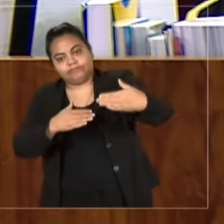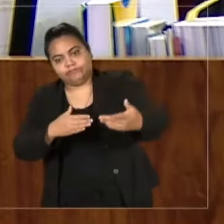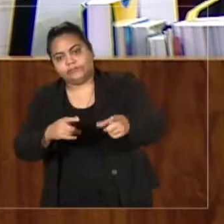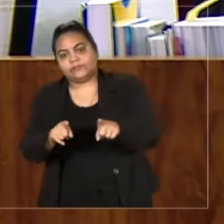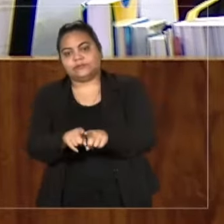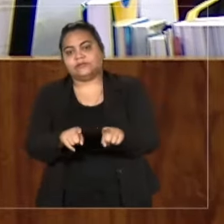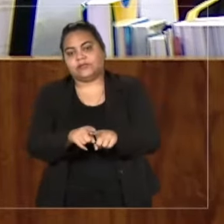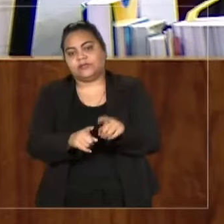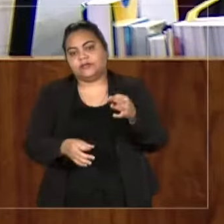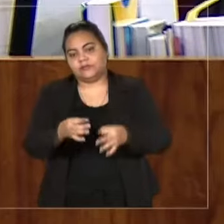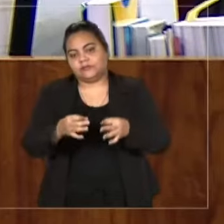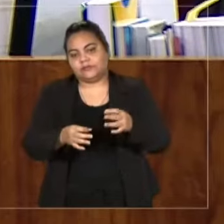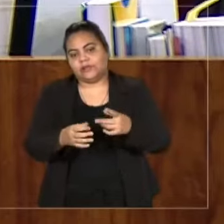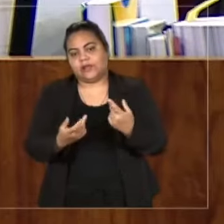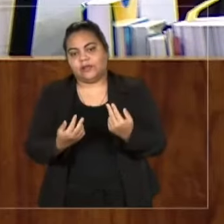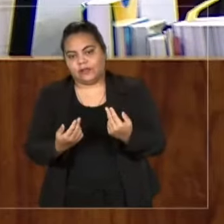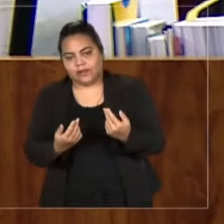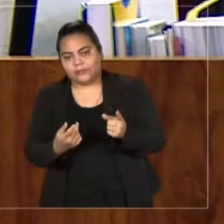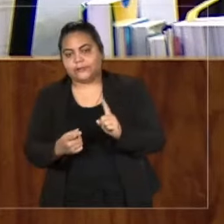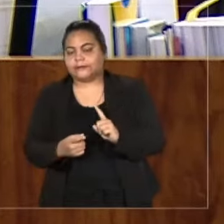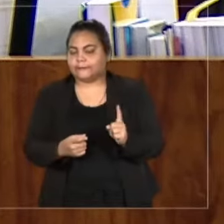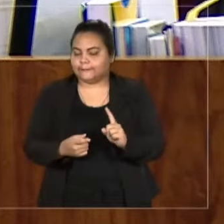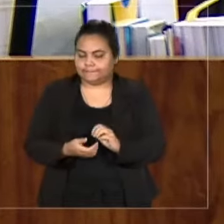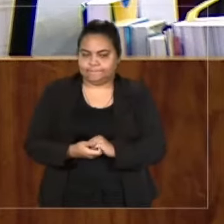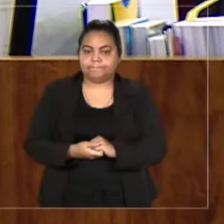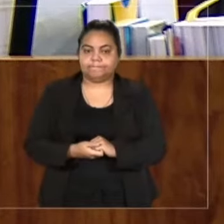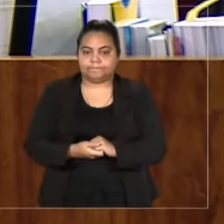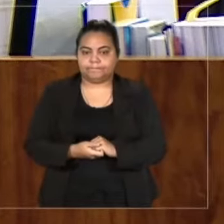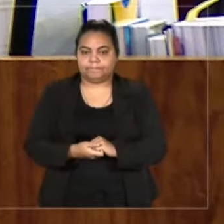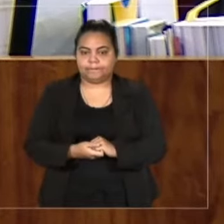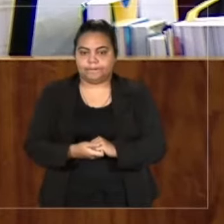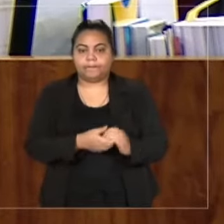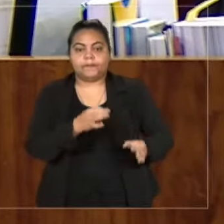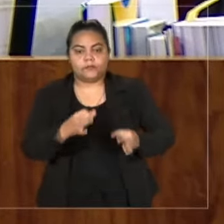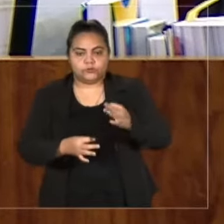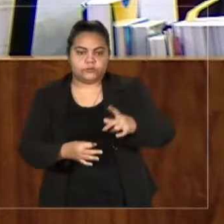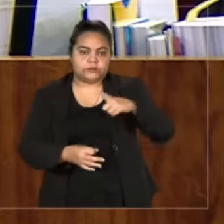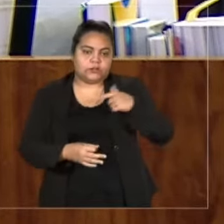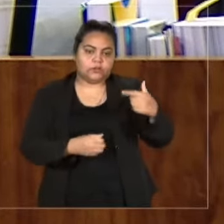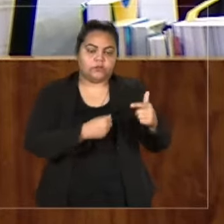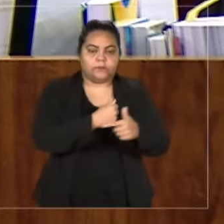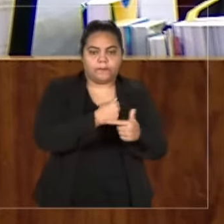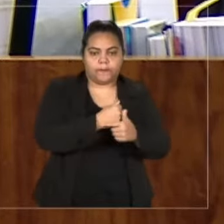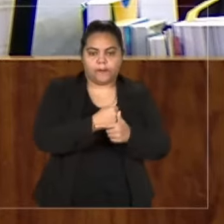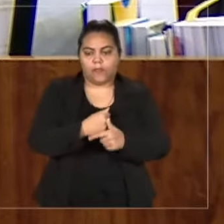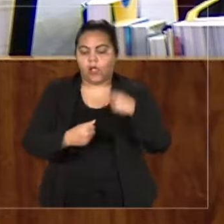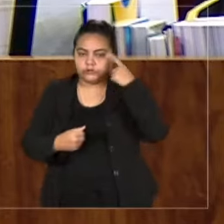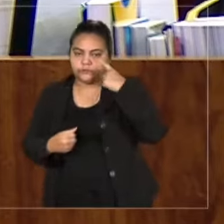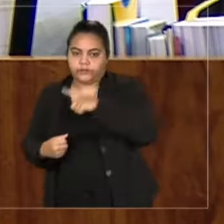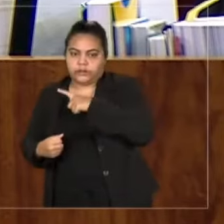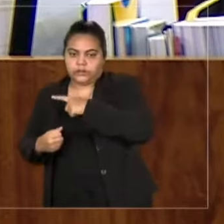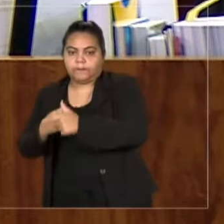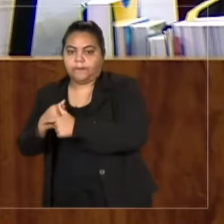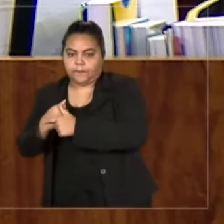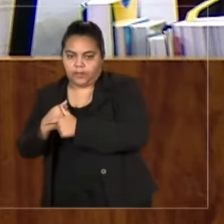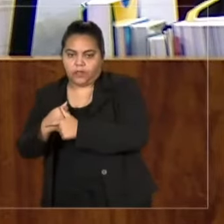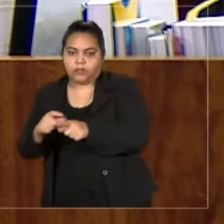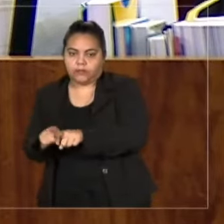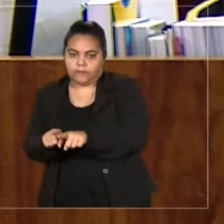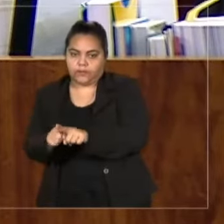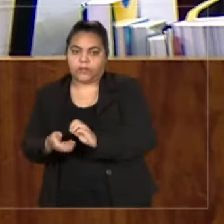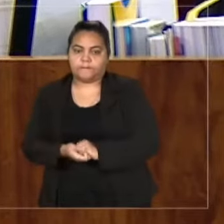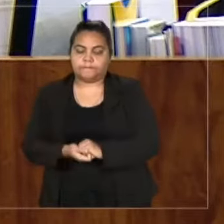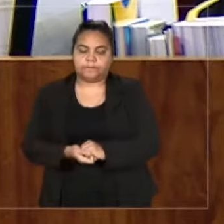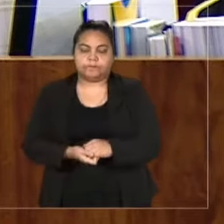permanente a jurista como se fosse a mesma coisa, e não é. Jurista tem outro papel, que não o papel do advogado, que é de resolver problemas.